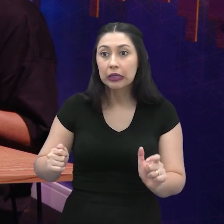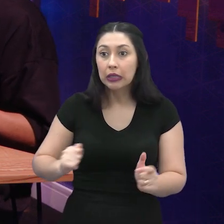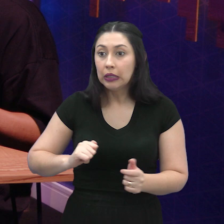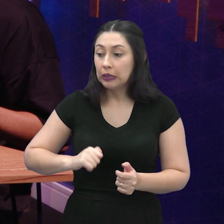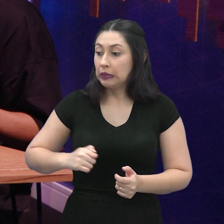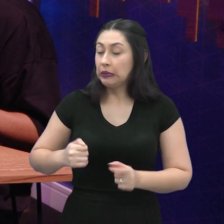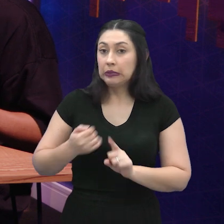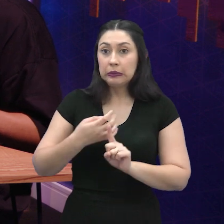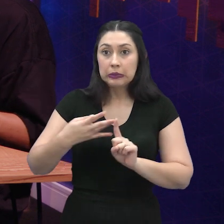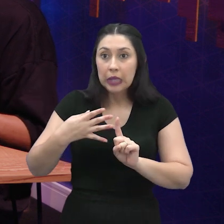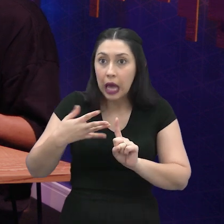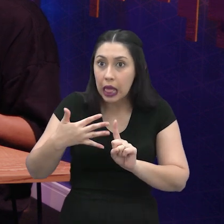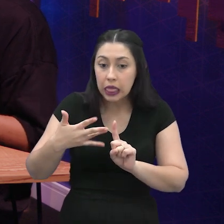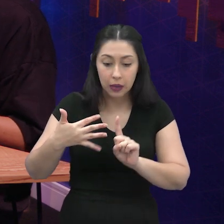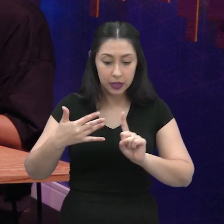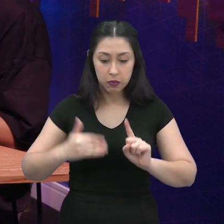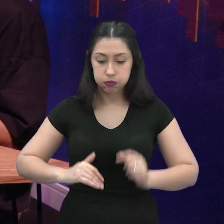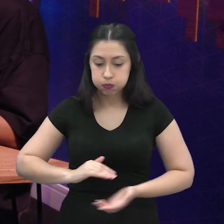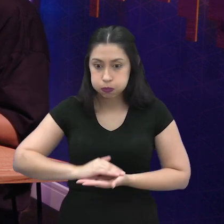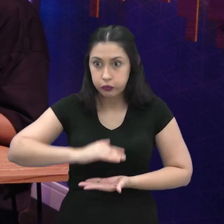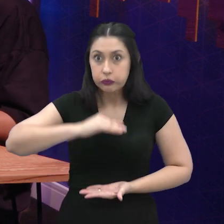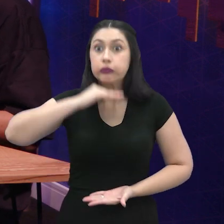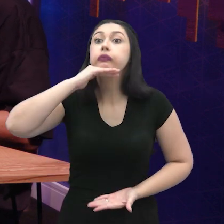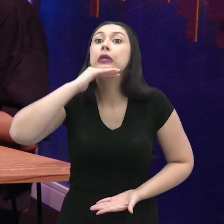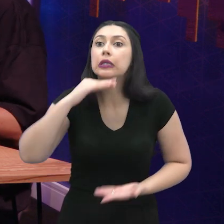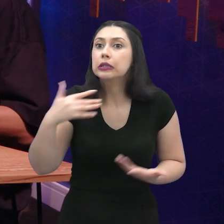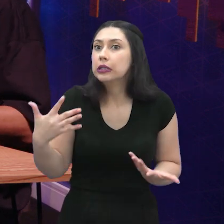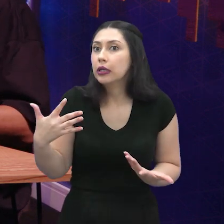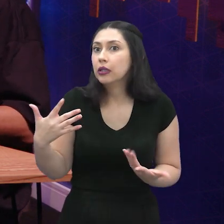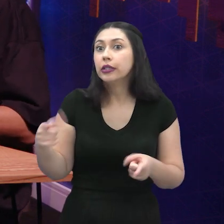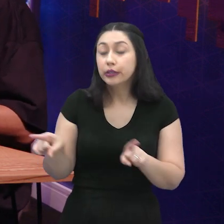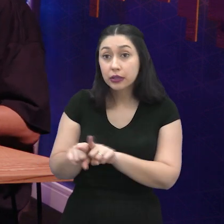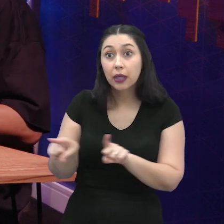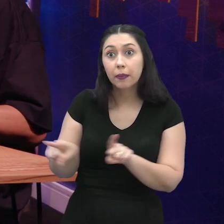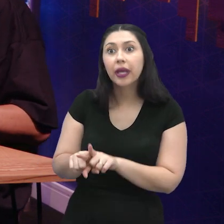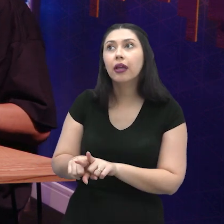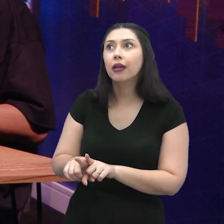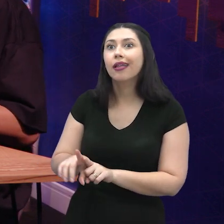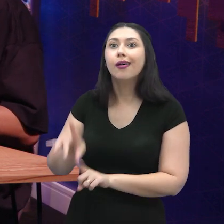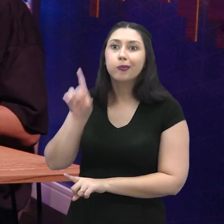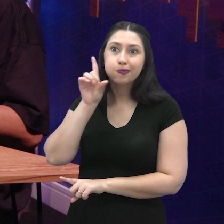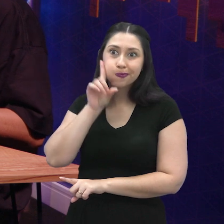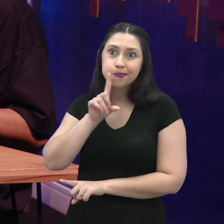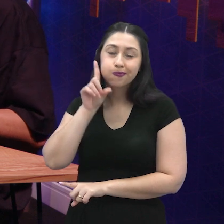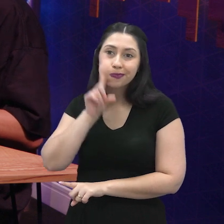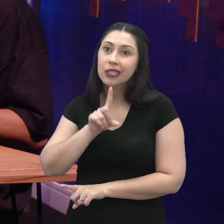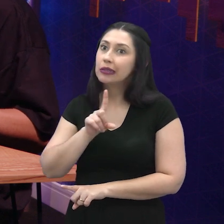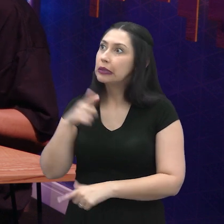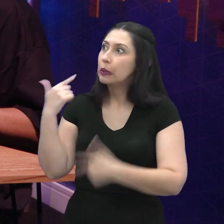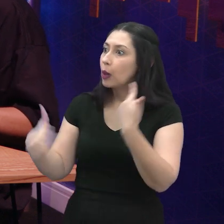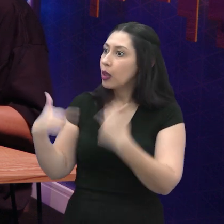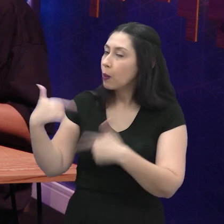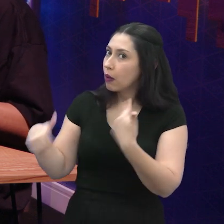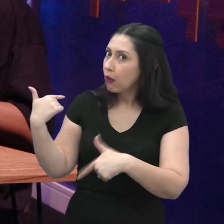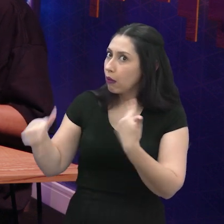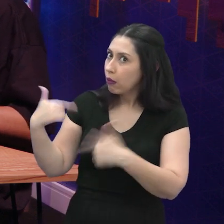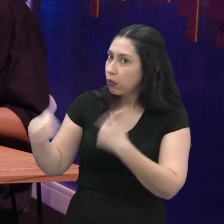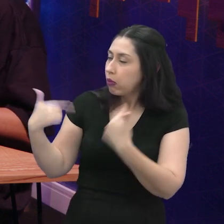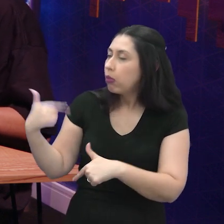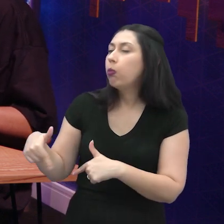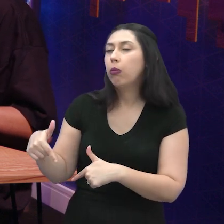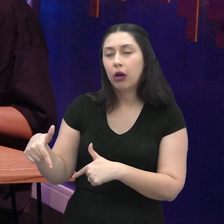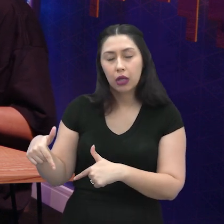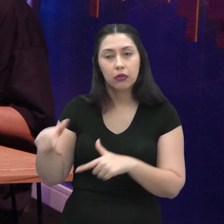tipo em países como o Brasil, a China e o México, que eu acabei de citar. Os Estados Unidos também não é diferente, é um país desenvolvido, mas ali o